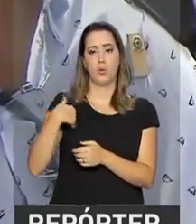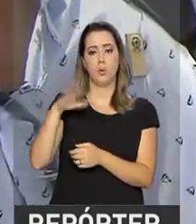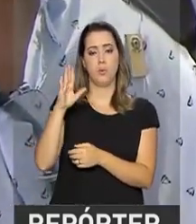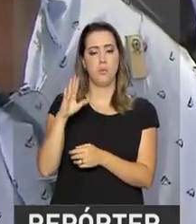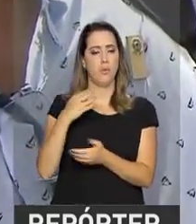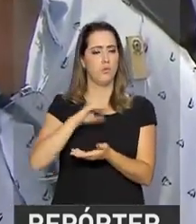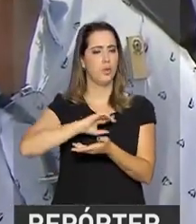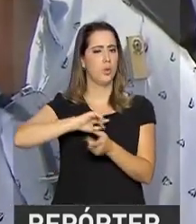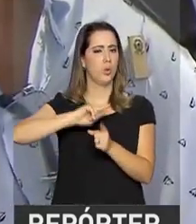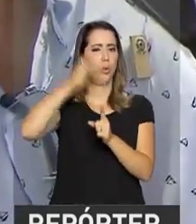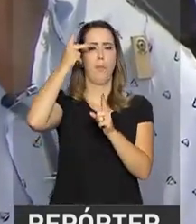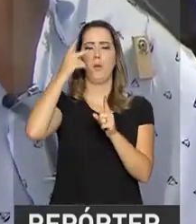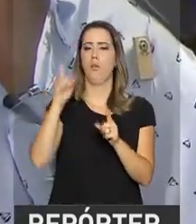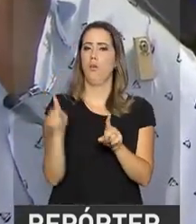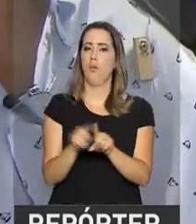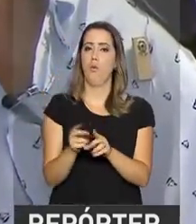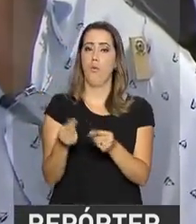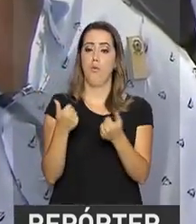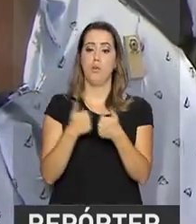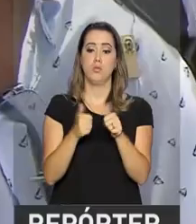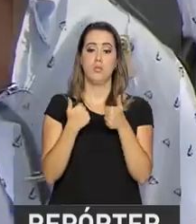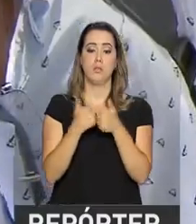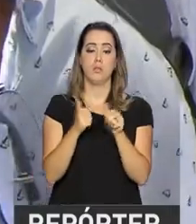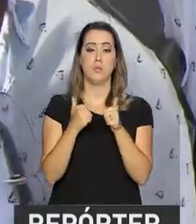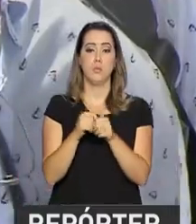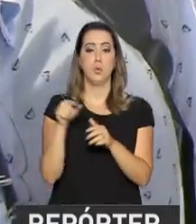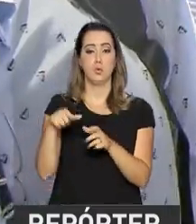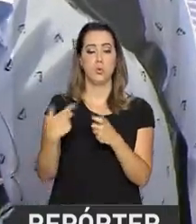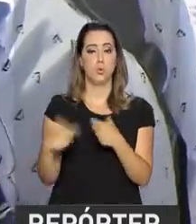movimentação de carga no porto, o